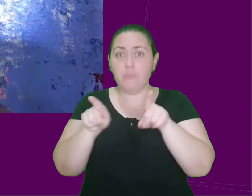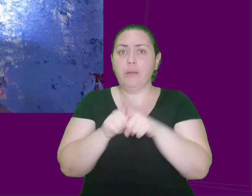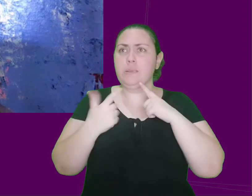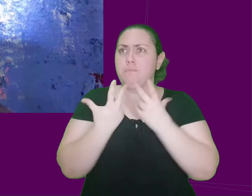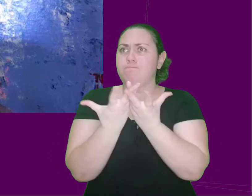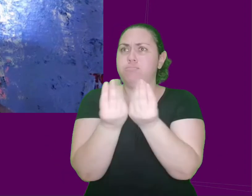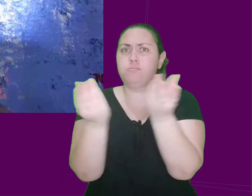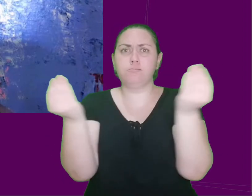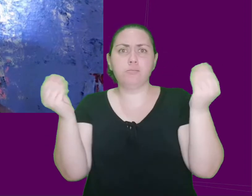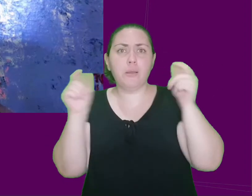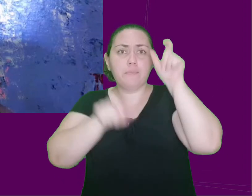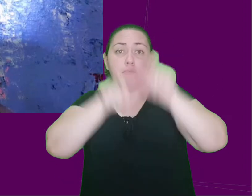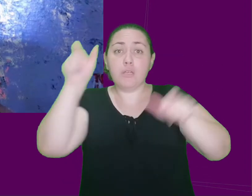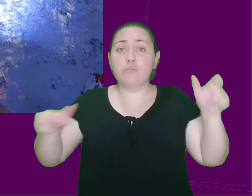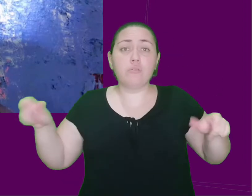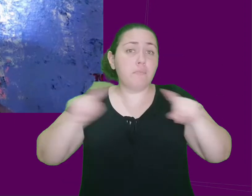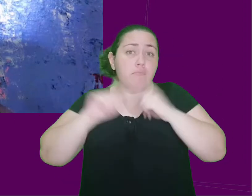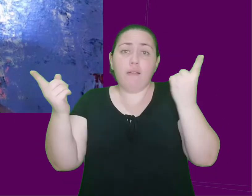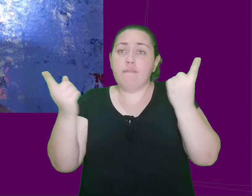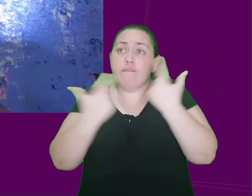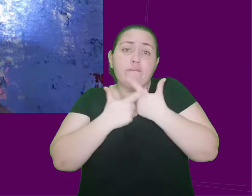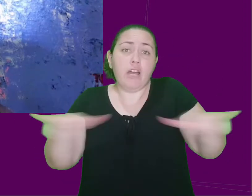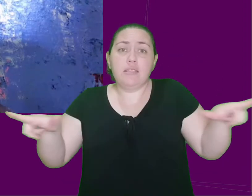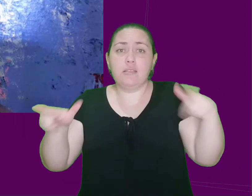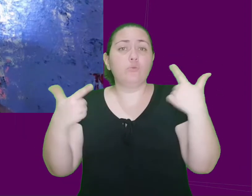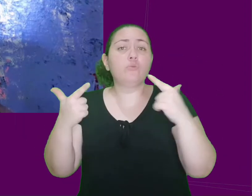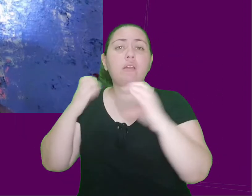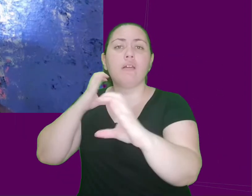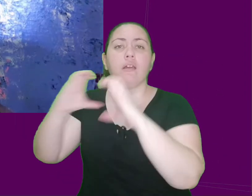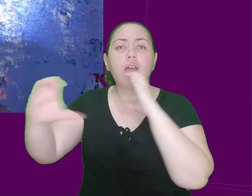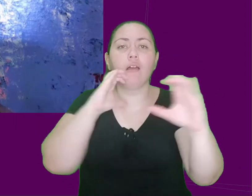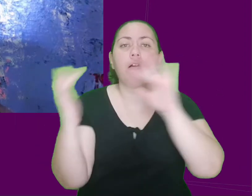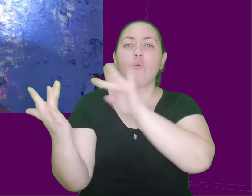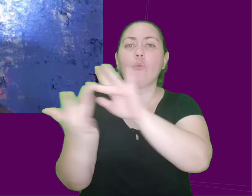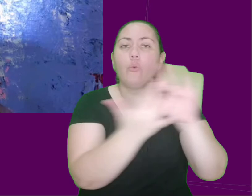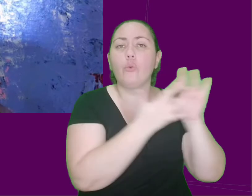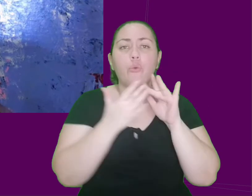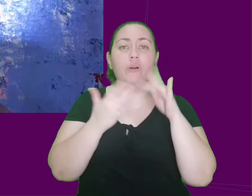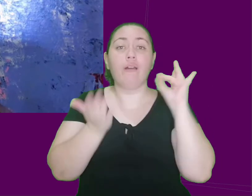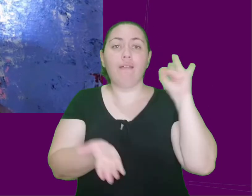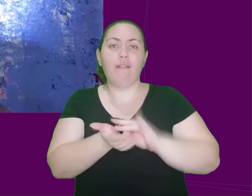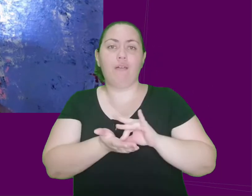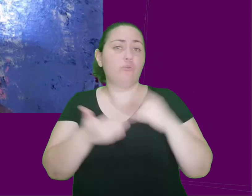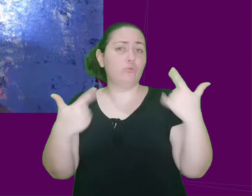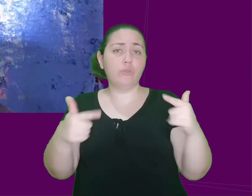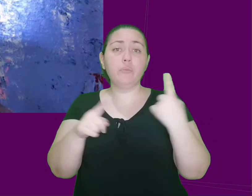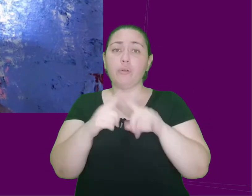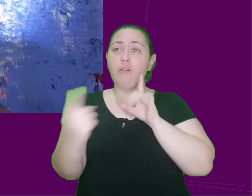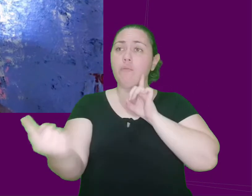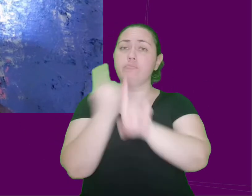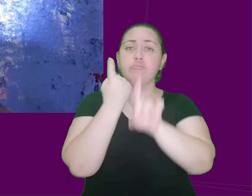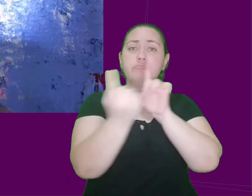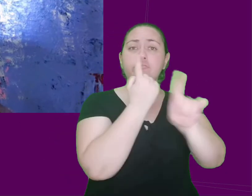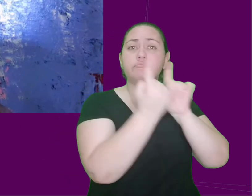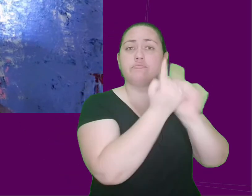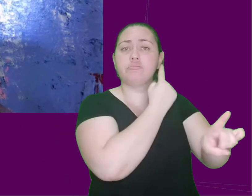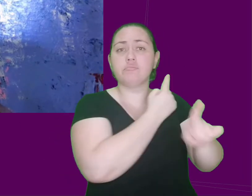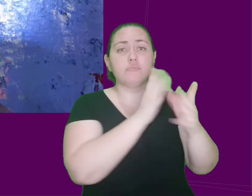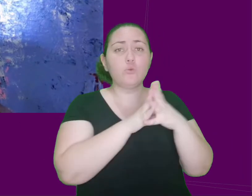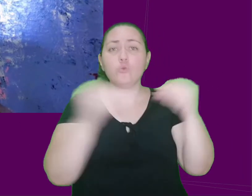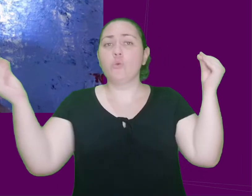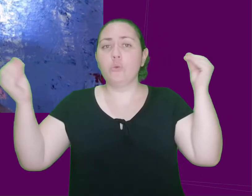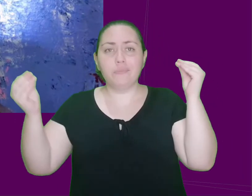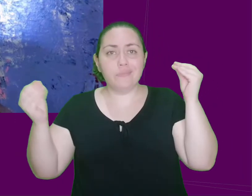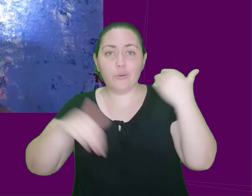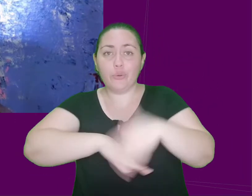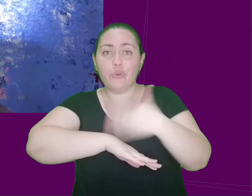de pessoas, são esvaziadas das conexões reais. As pessoas se cruzam e se perdem nas imensidões das ruas e em